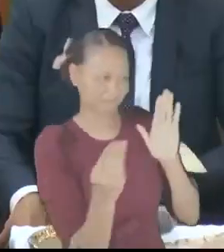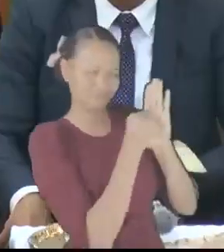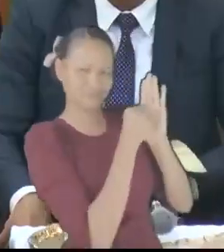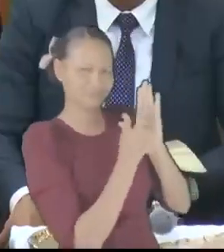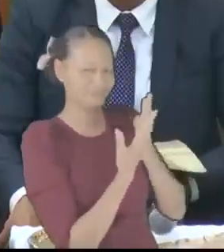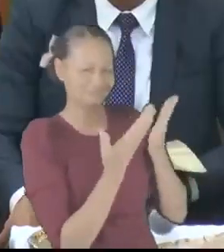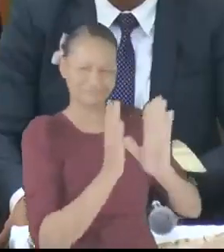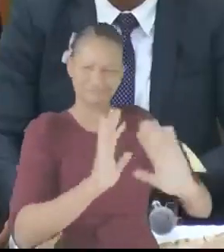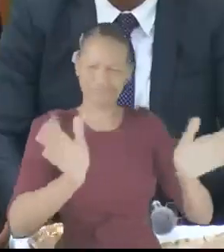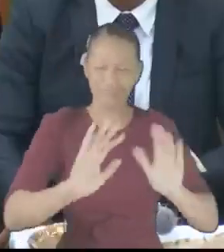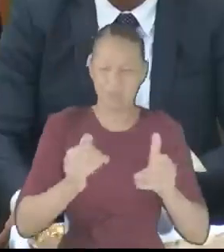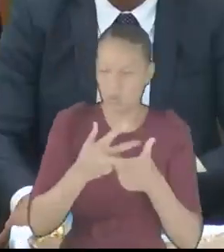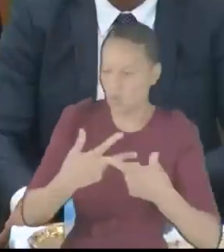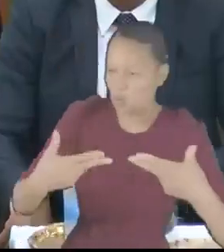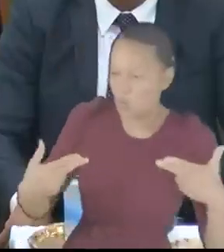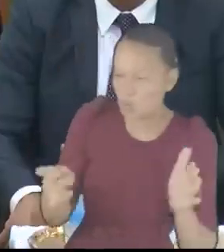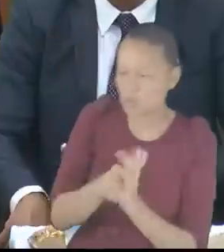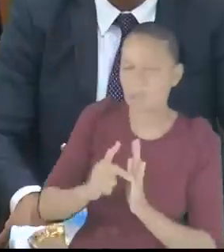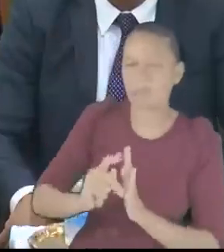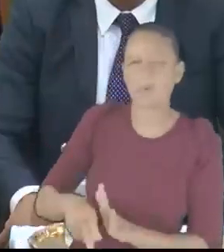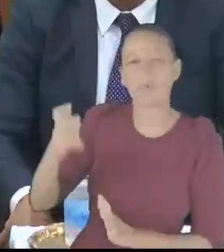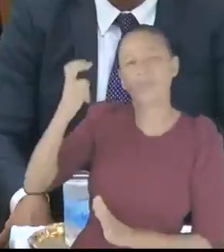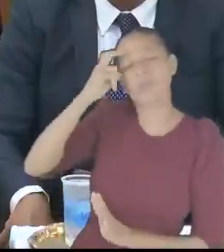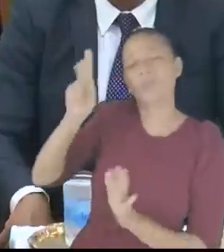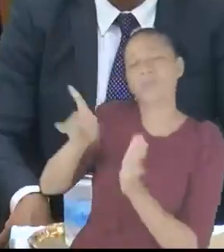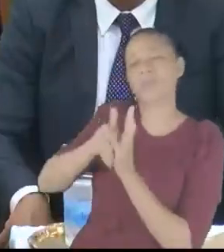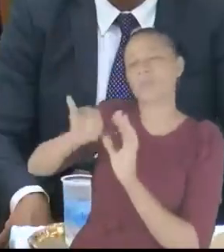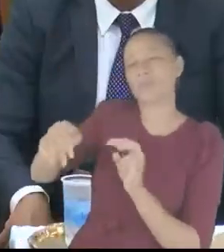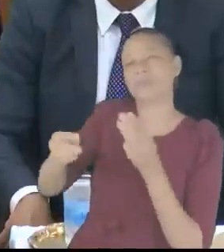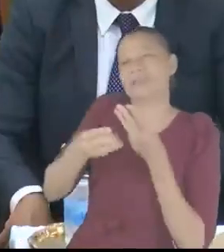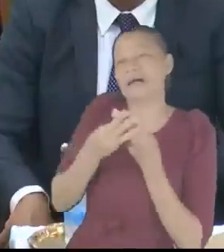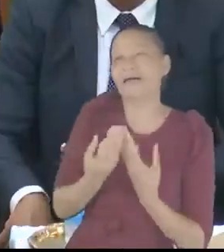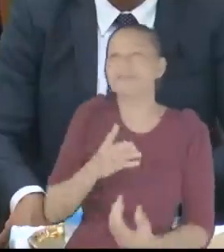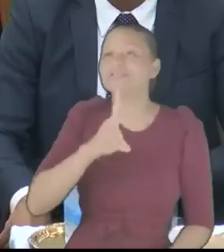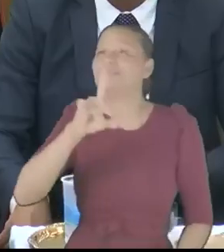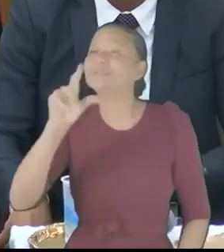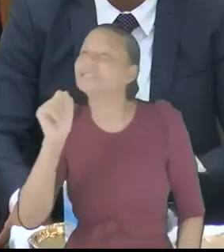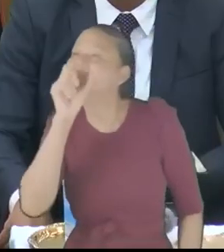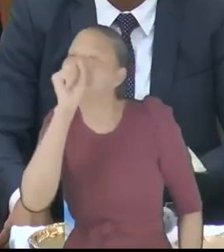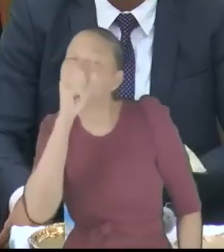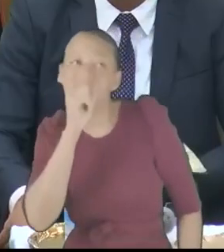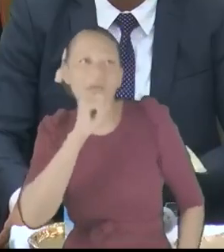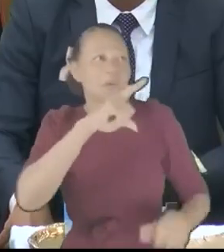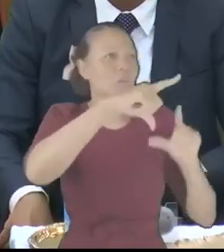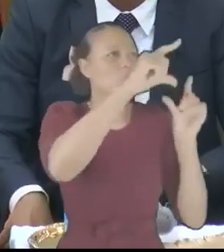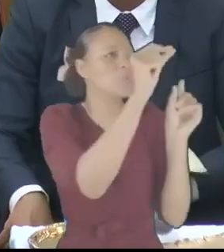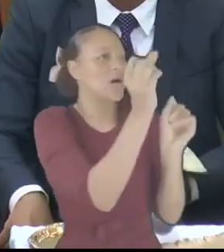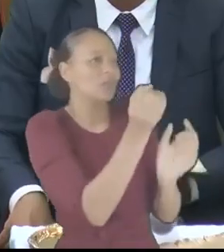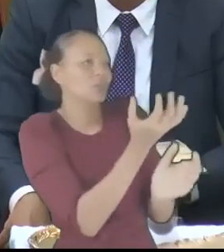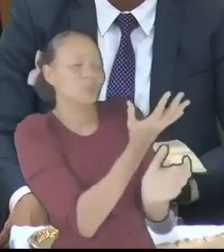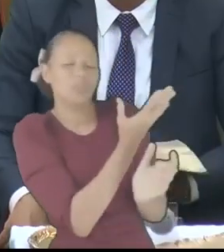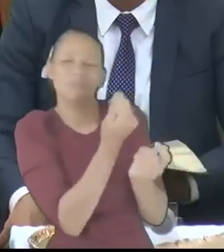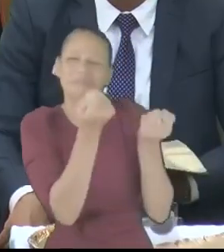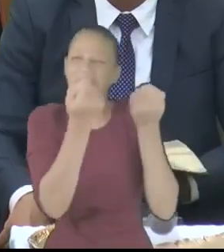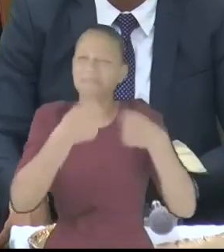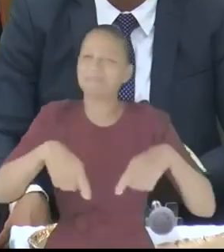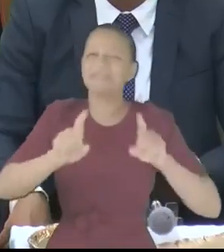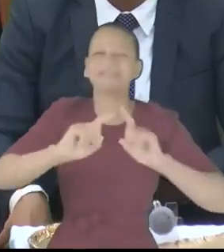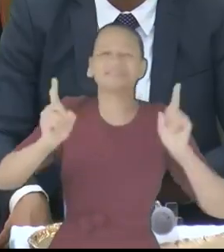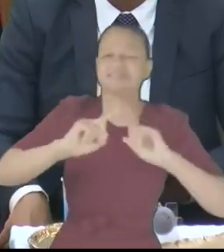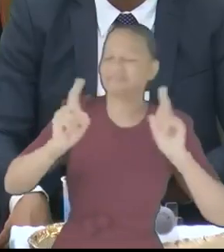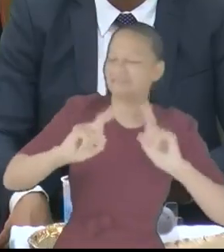mais das coisas judaicas, dos dias de sábado, de lua nova, Ele não precisa de anjo, Ele